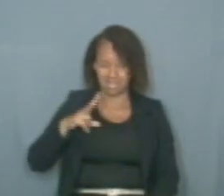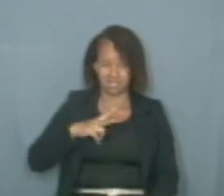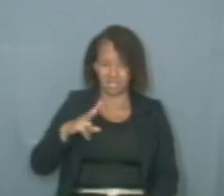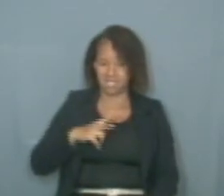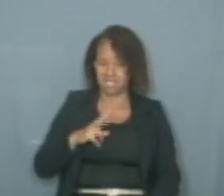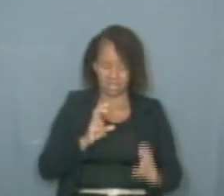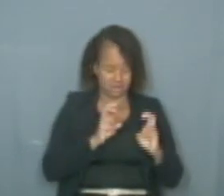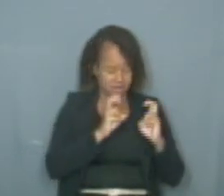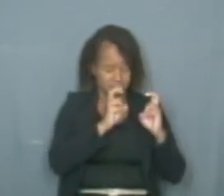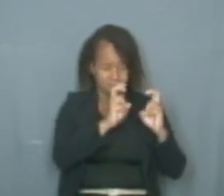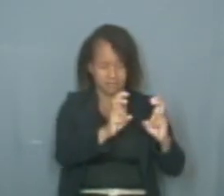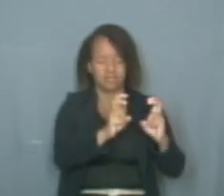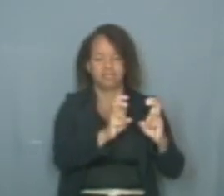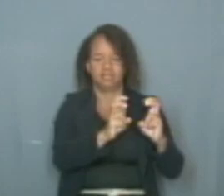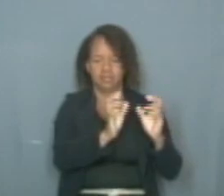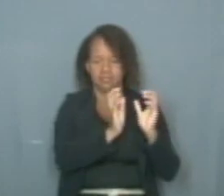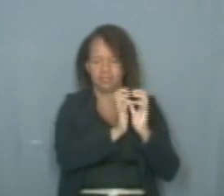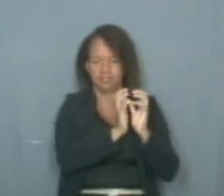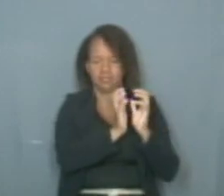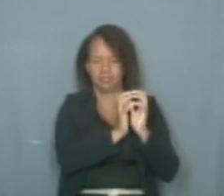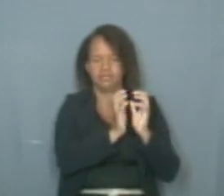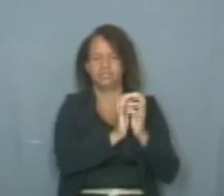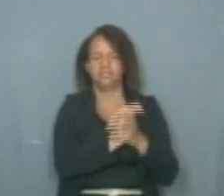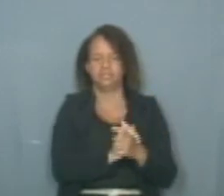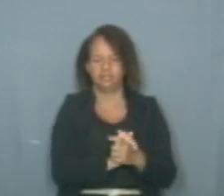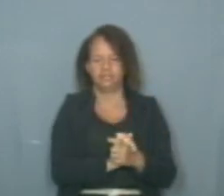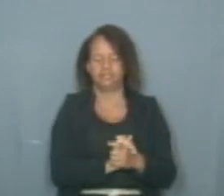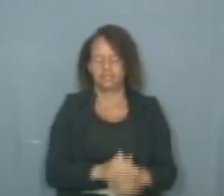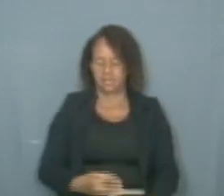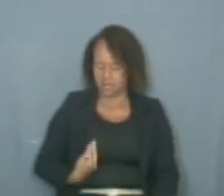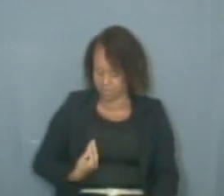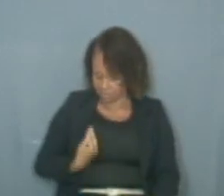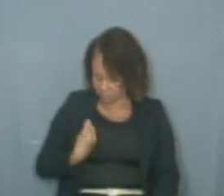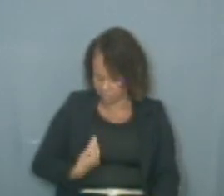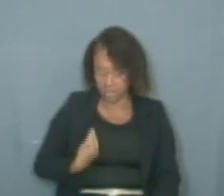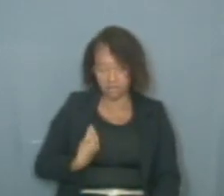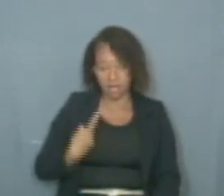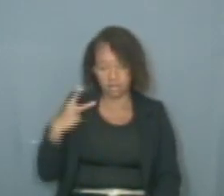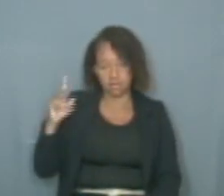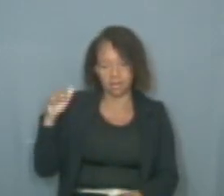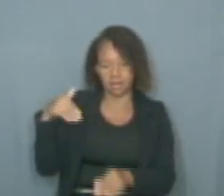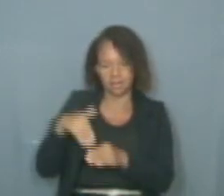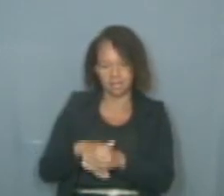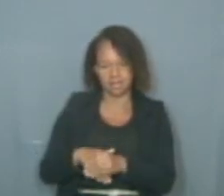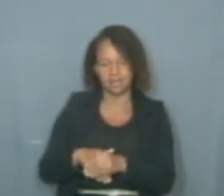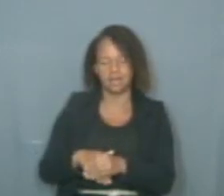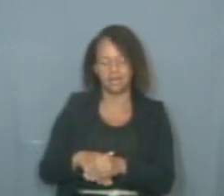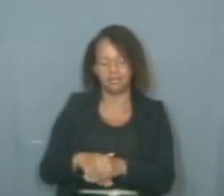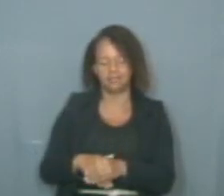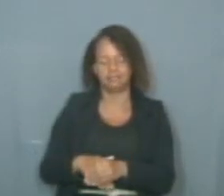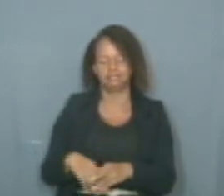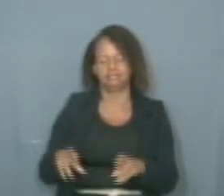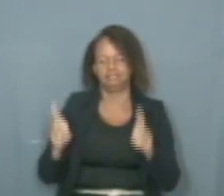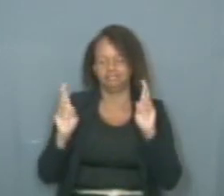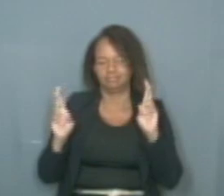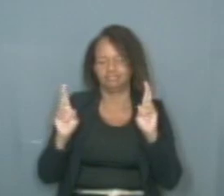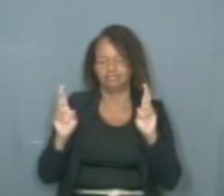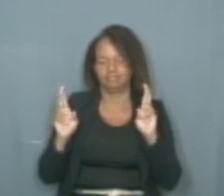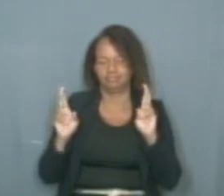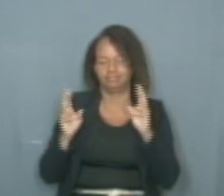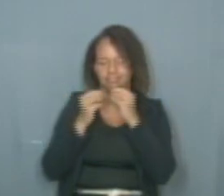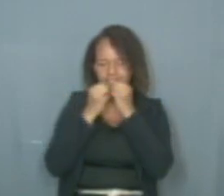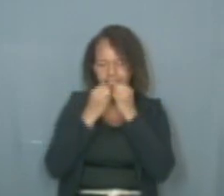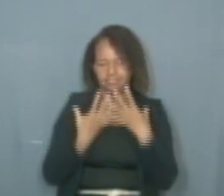privatização do metrô do Recife. Viva a sua eleição e que seja exitosa